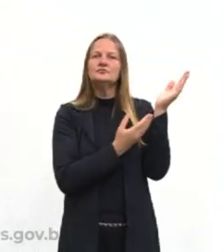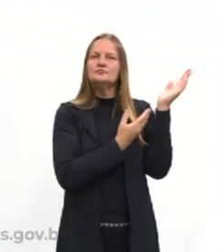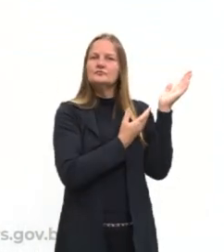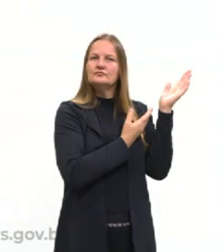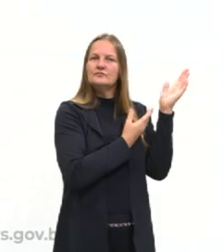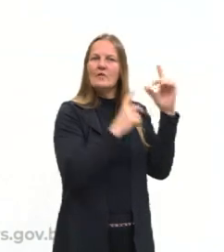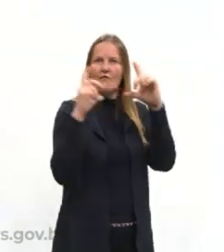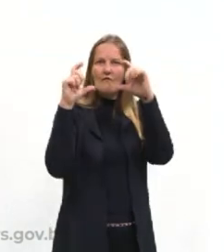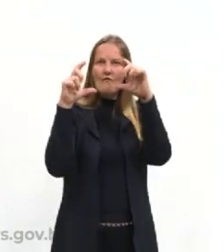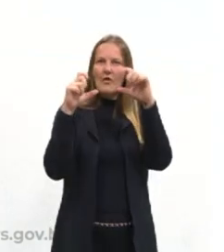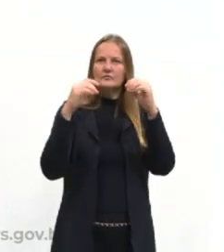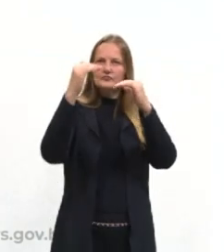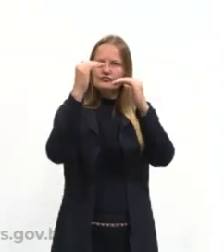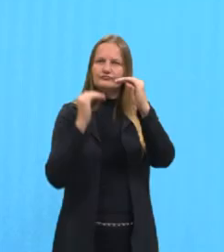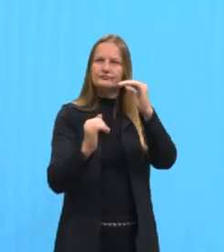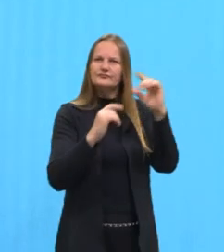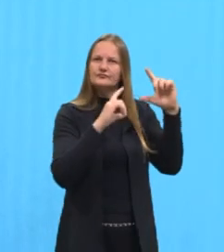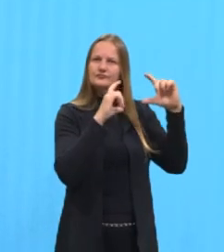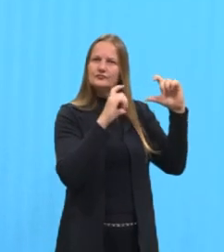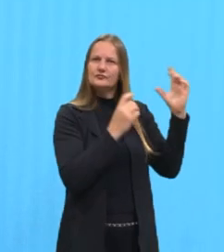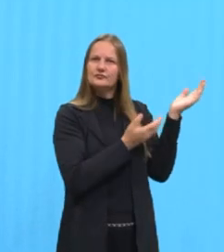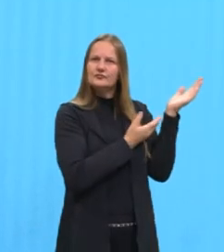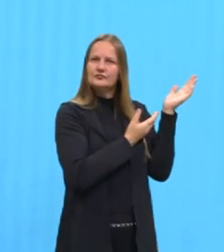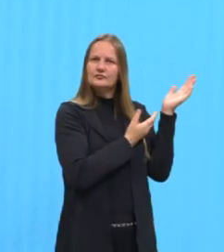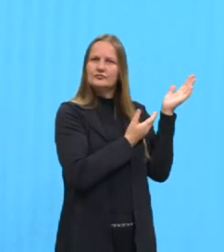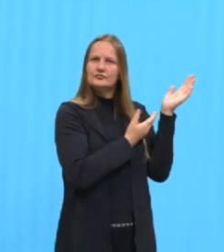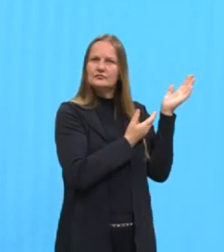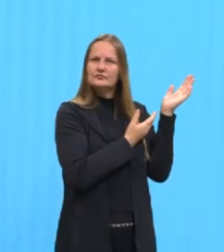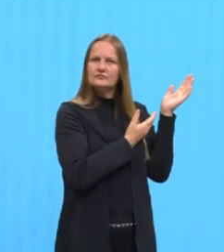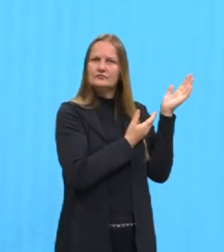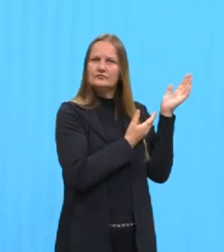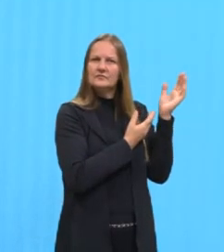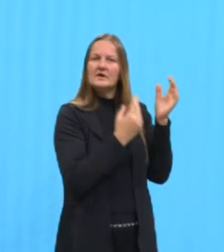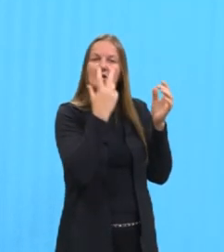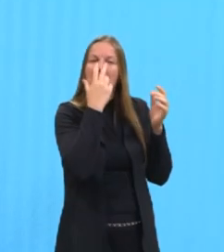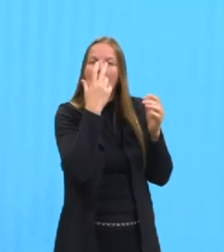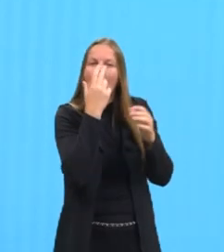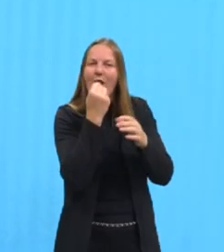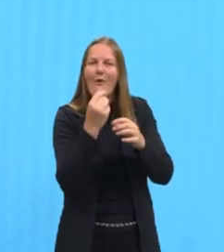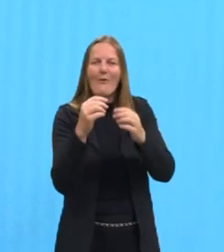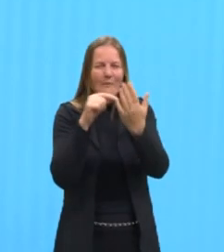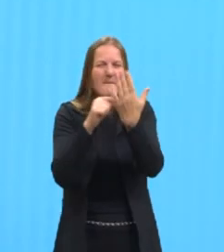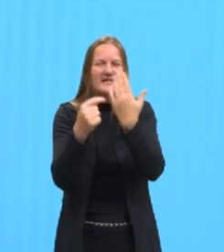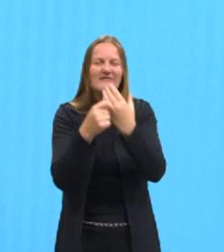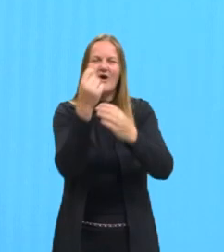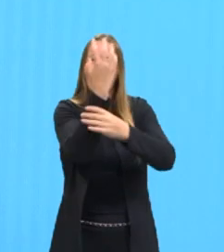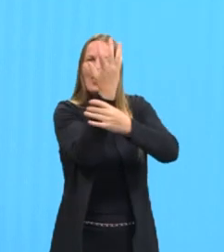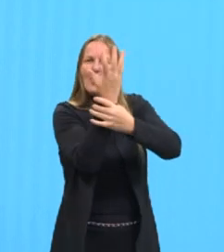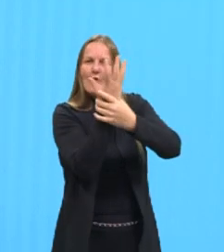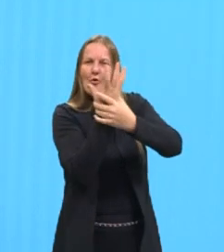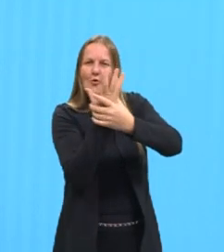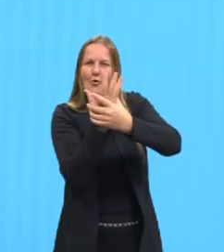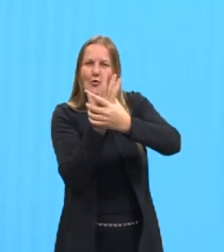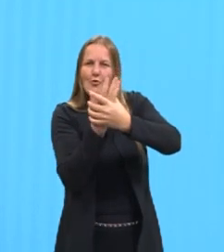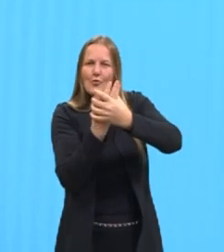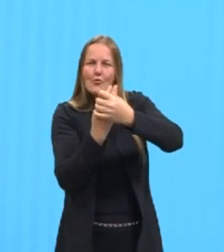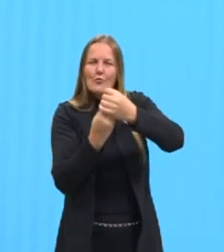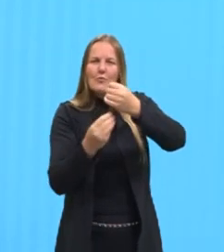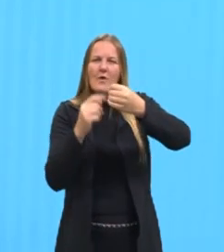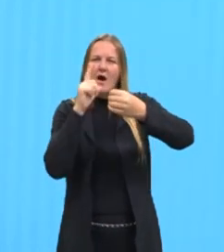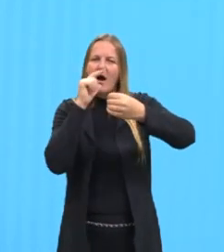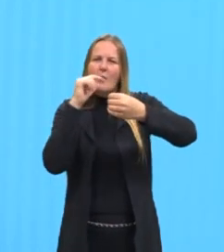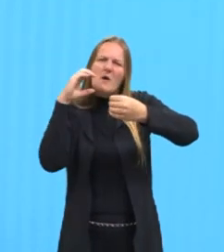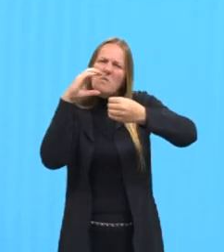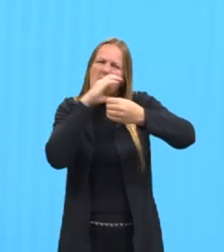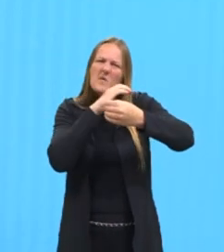ó essa imagem vai mostrar aqui e vai mostrar como é que é lixiviação é que nem passar café certa água tá ali quente né no café e